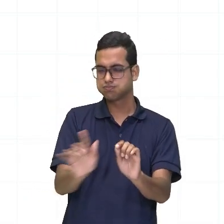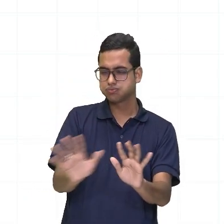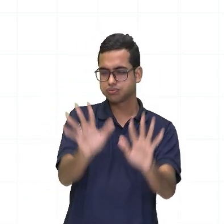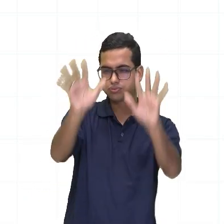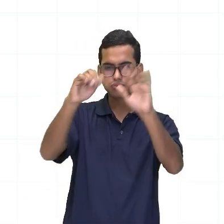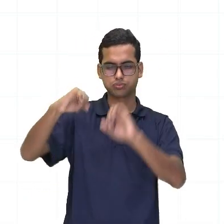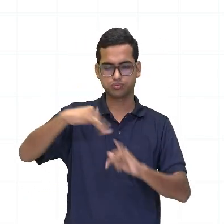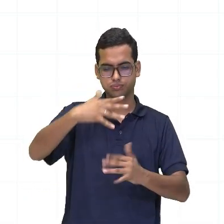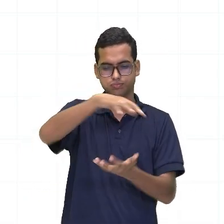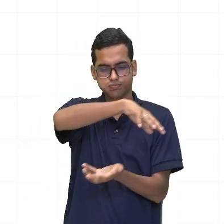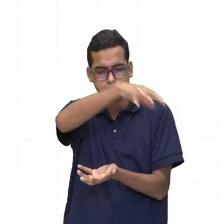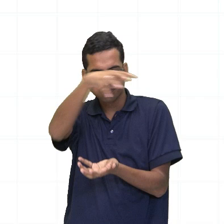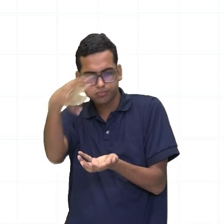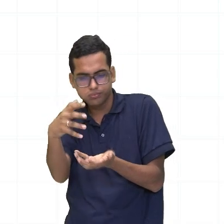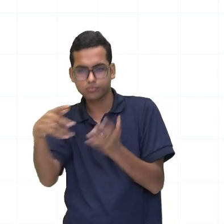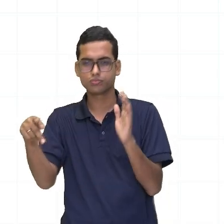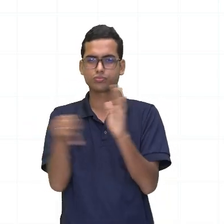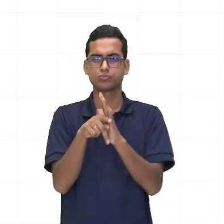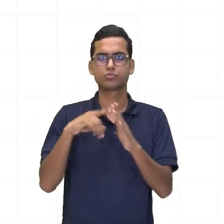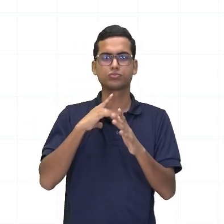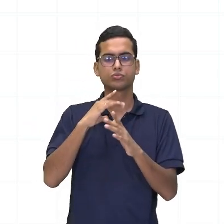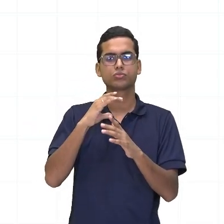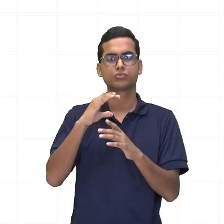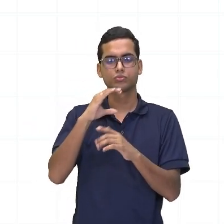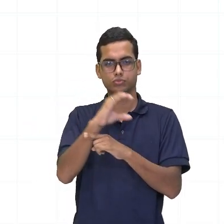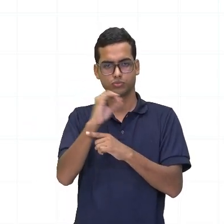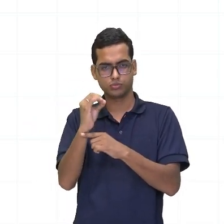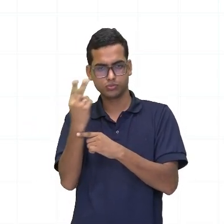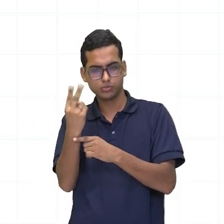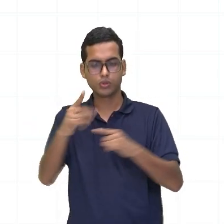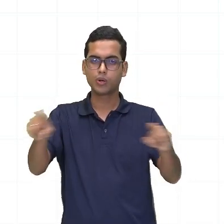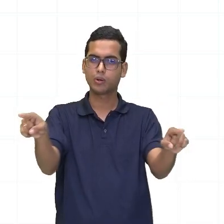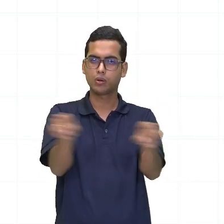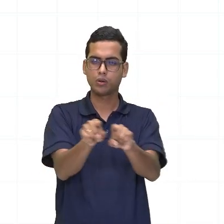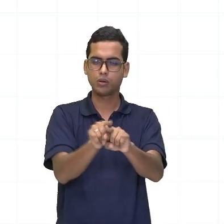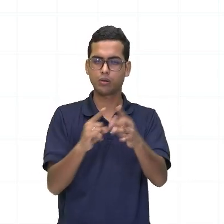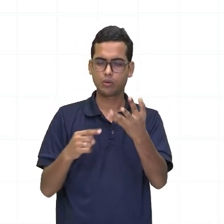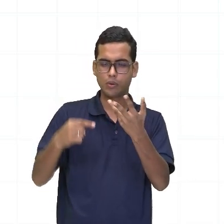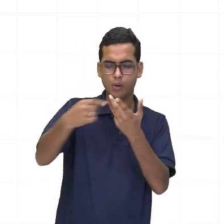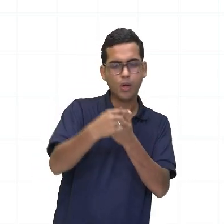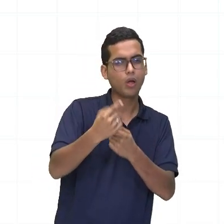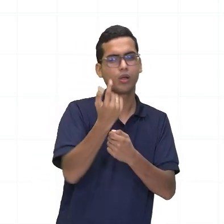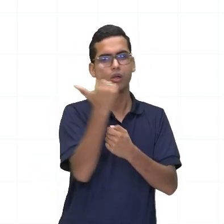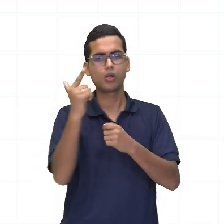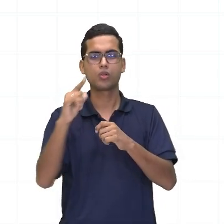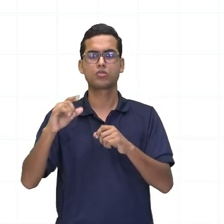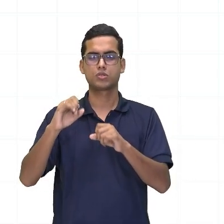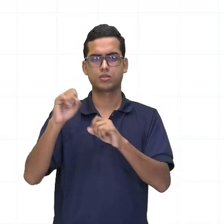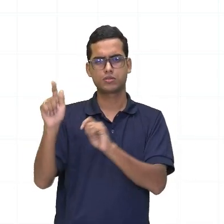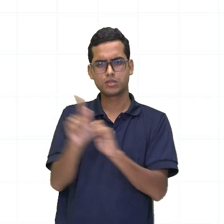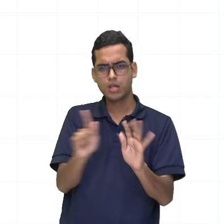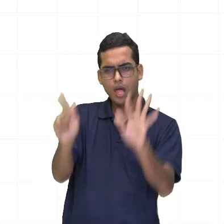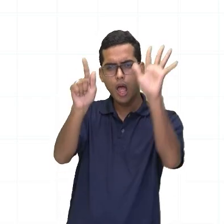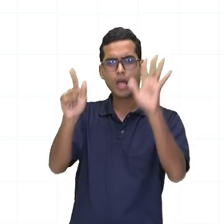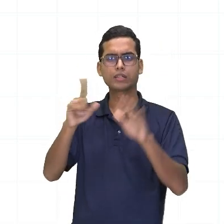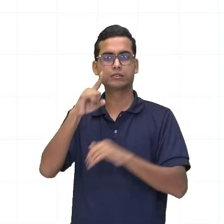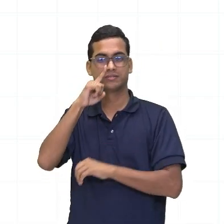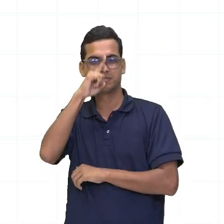como monóxido de carbono, dióxido de carbono, e também outros gases que são nocivos à saúde humana,